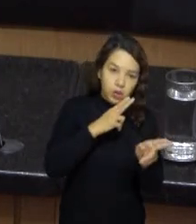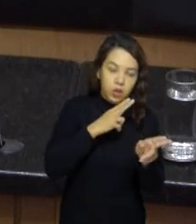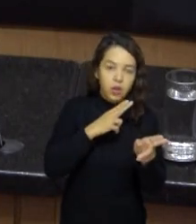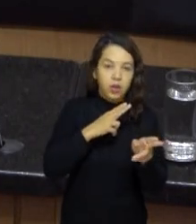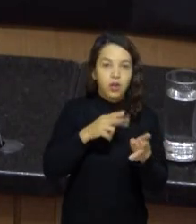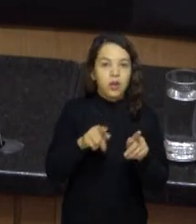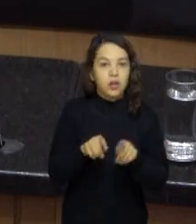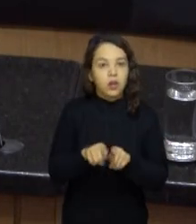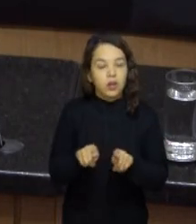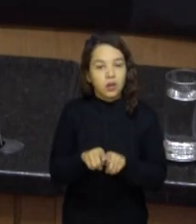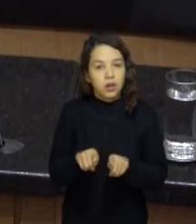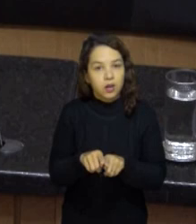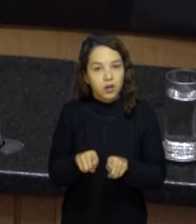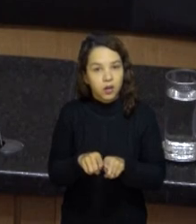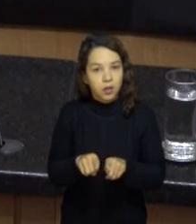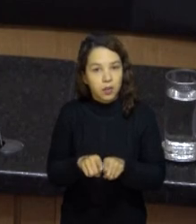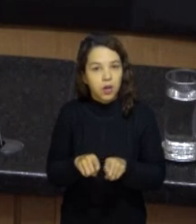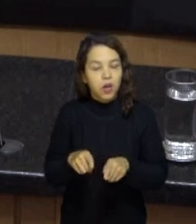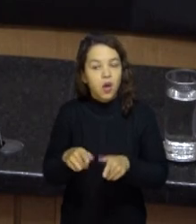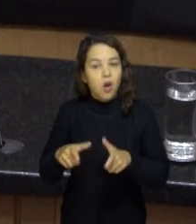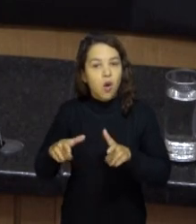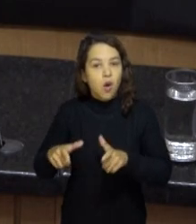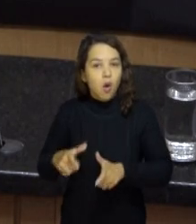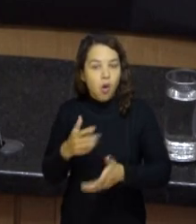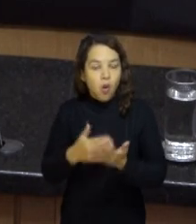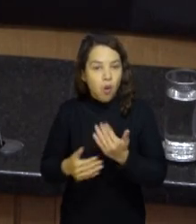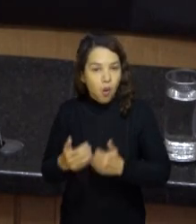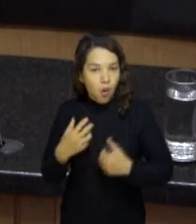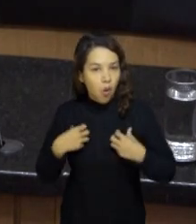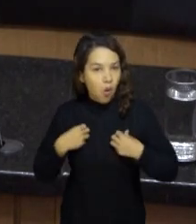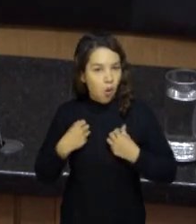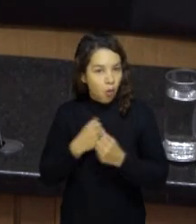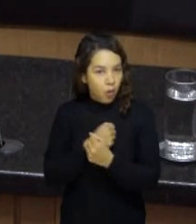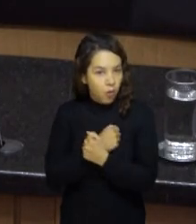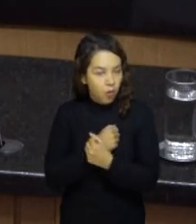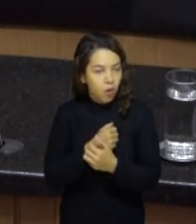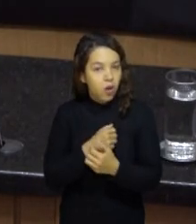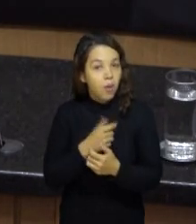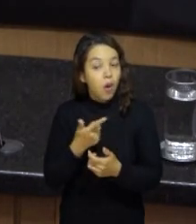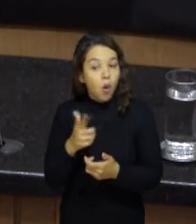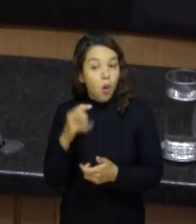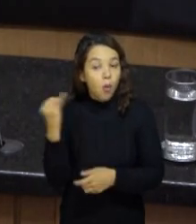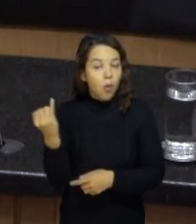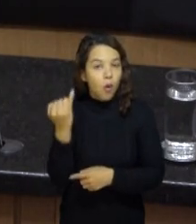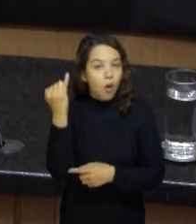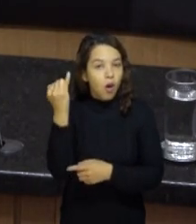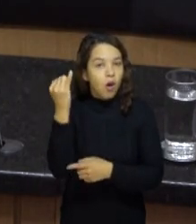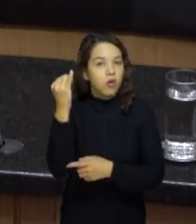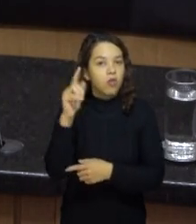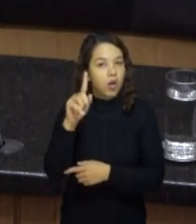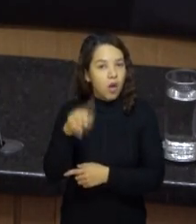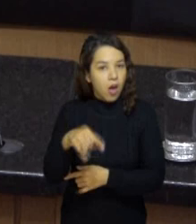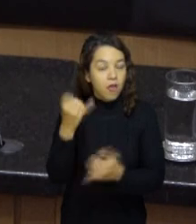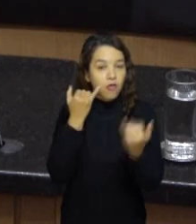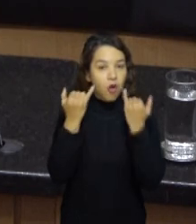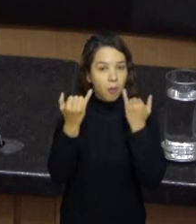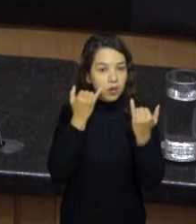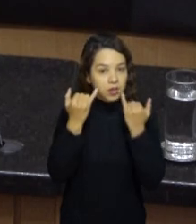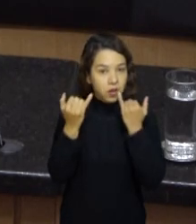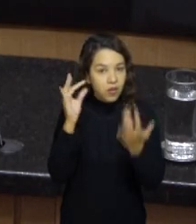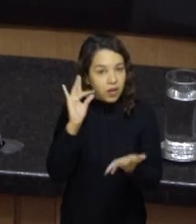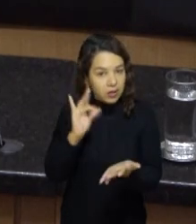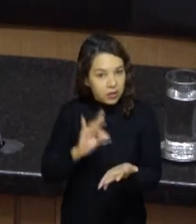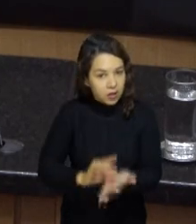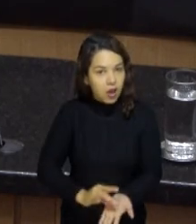cesta básica é a informação, com credibilidade, com verdade, para trazer esperança em relação ao amanhã. E aí os